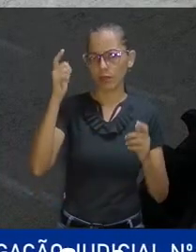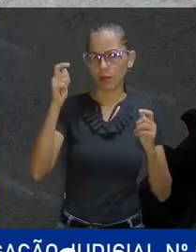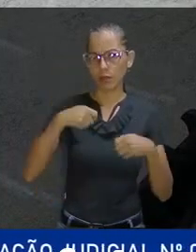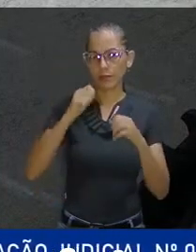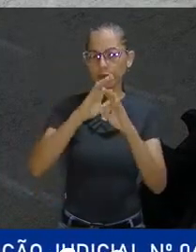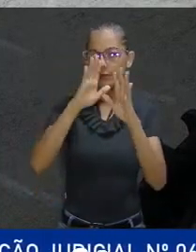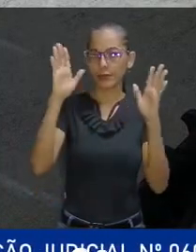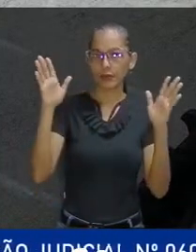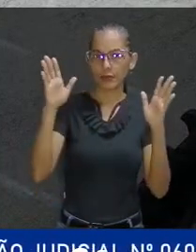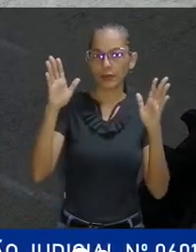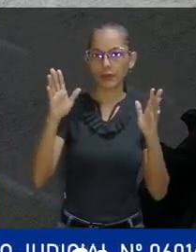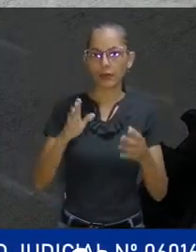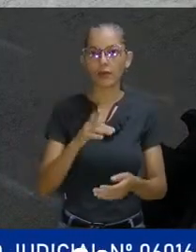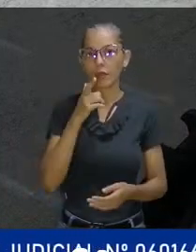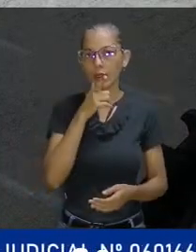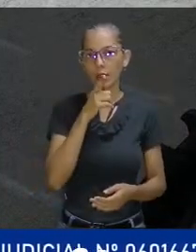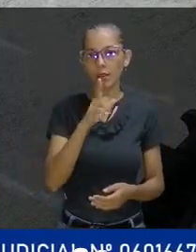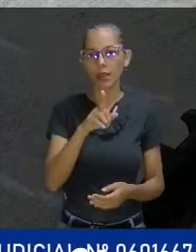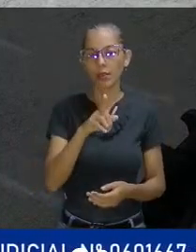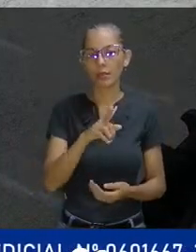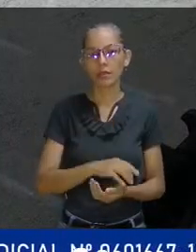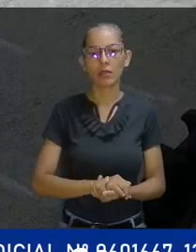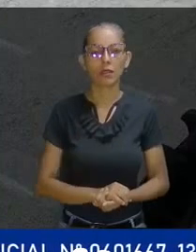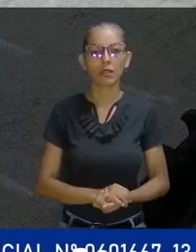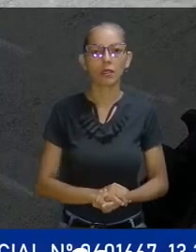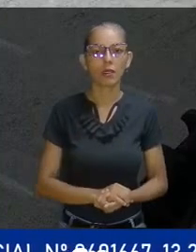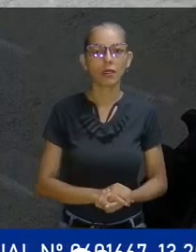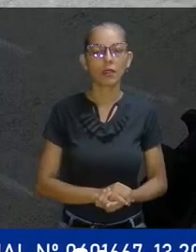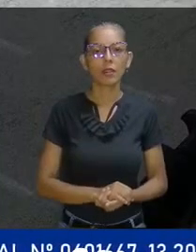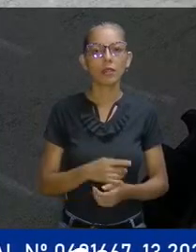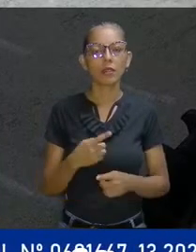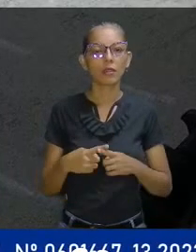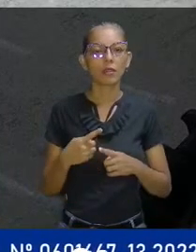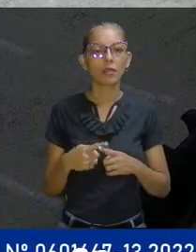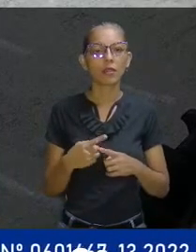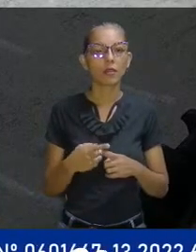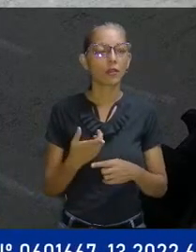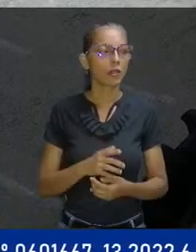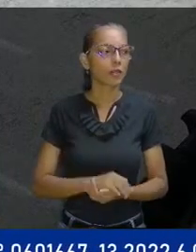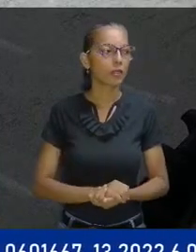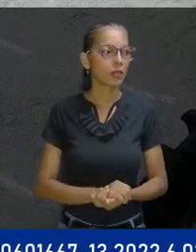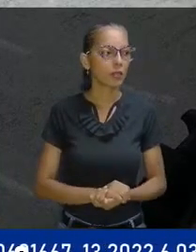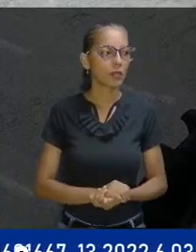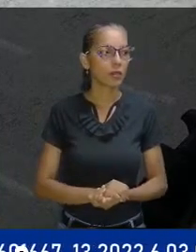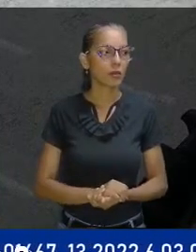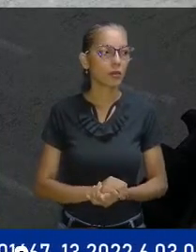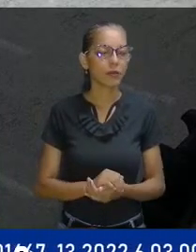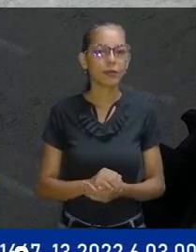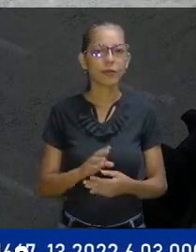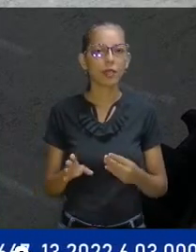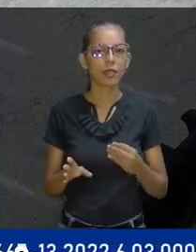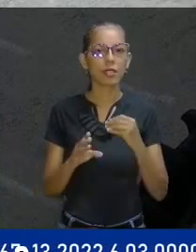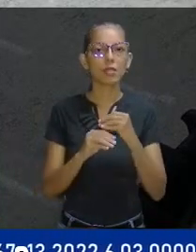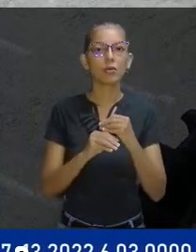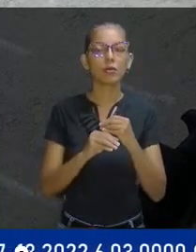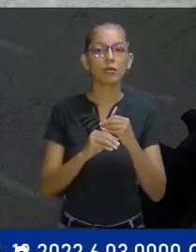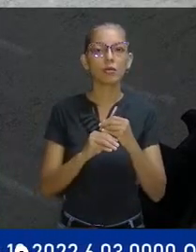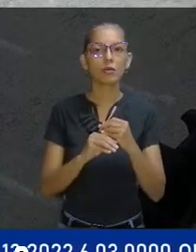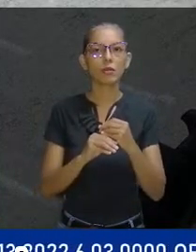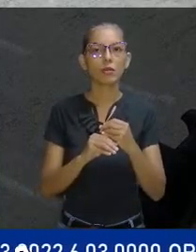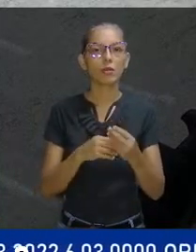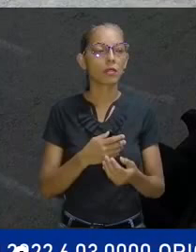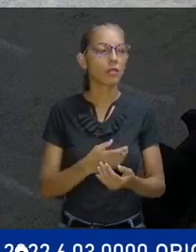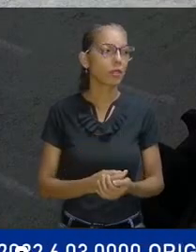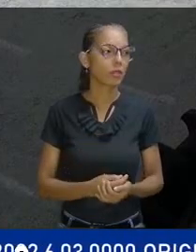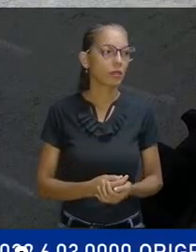o enfrentamento das alegações das partes, já que as ações tratam dos mesmos fatos, ou seja, oferecimento de